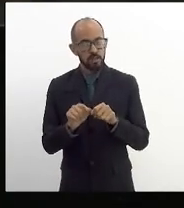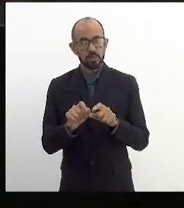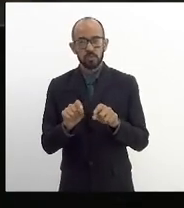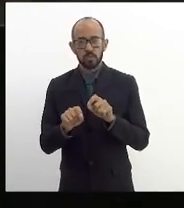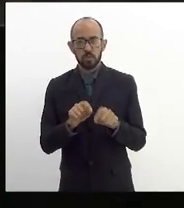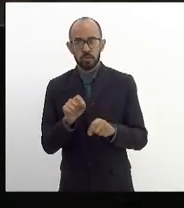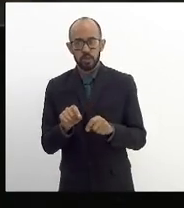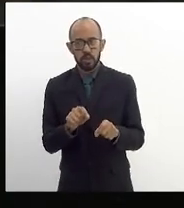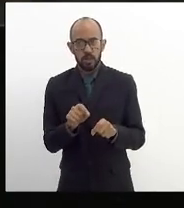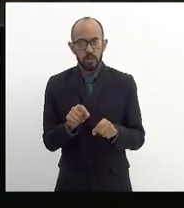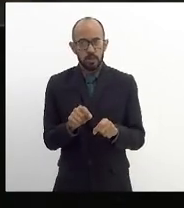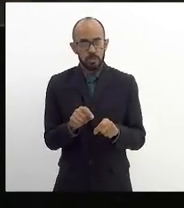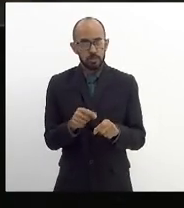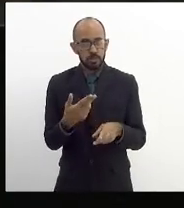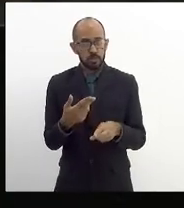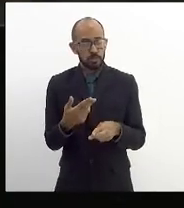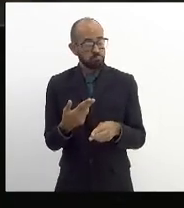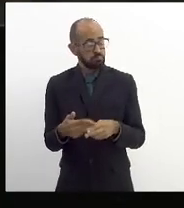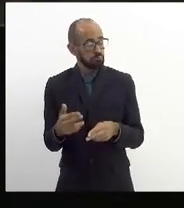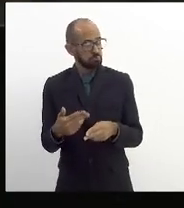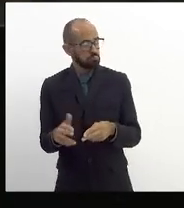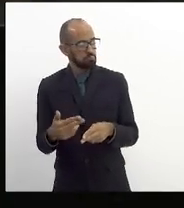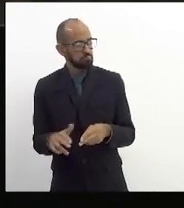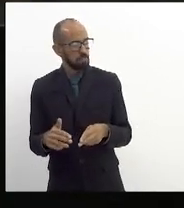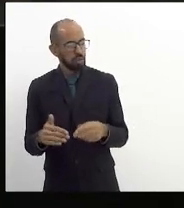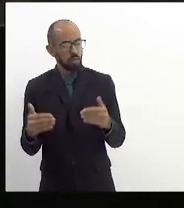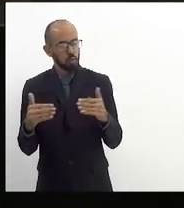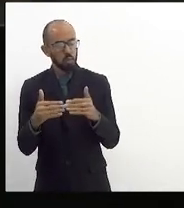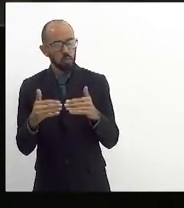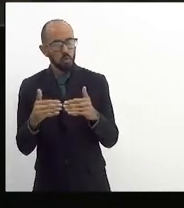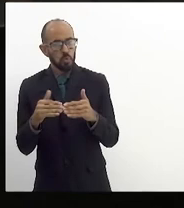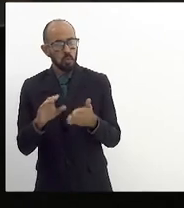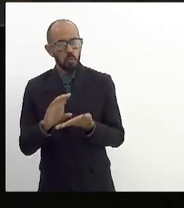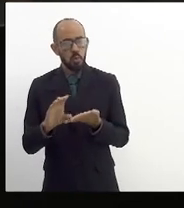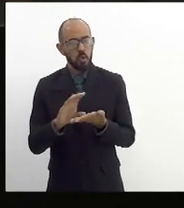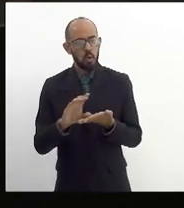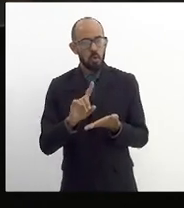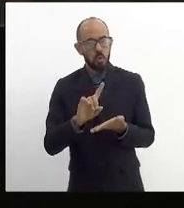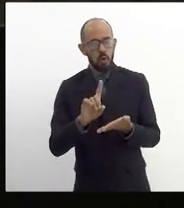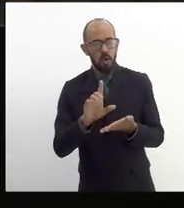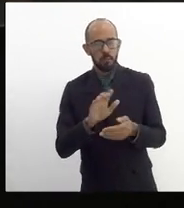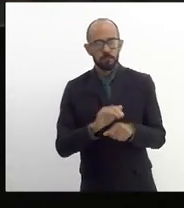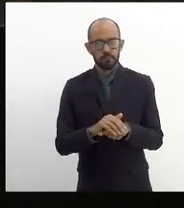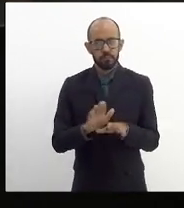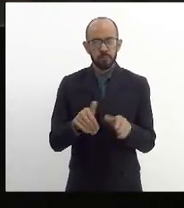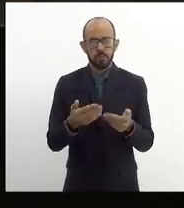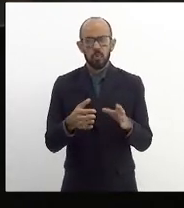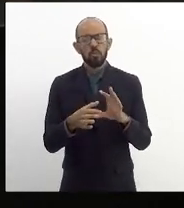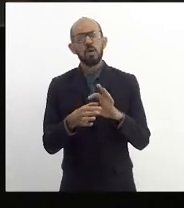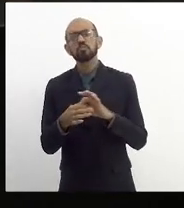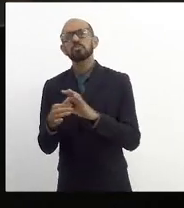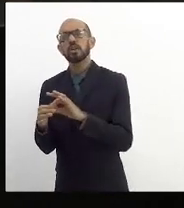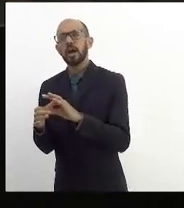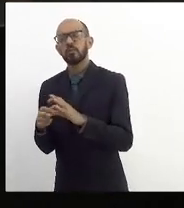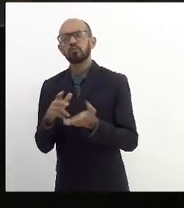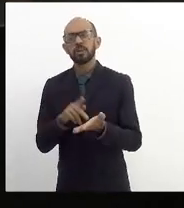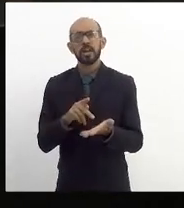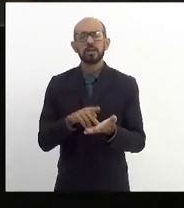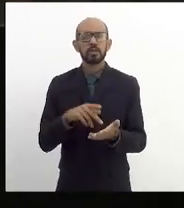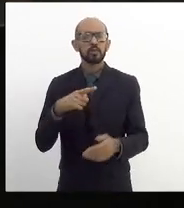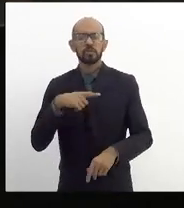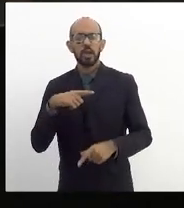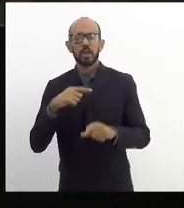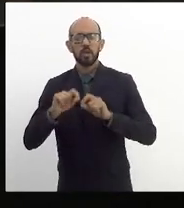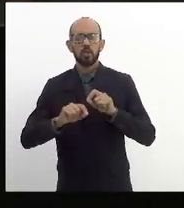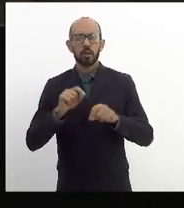sentido de argo ir a funcionalidade das leis Então qual é o cenário verdadeiro que nós temos de